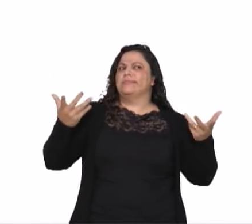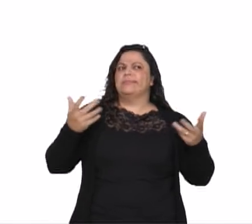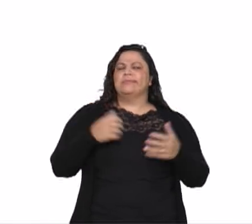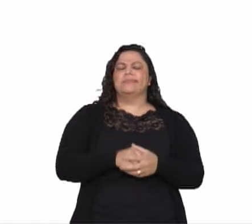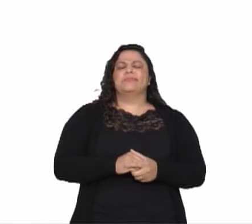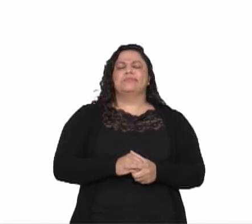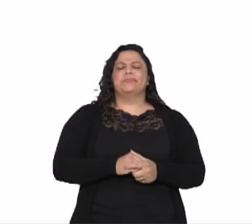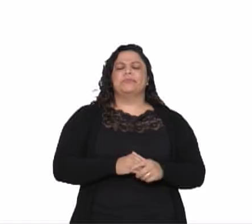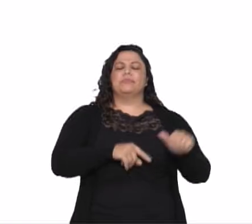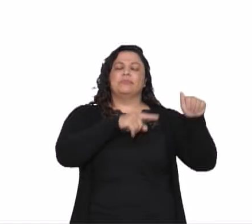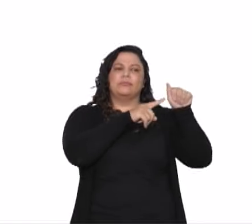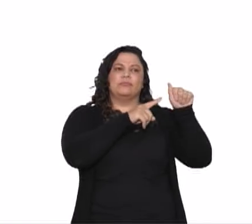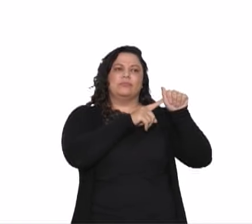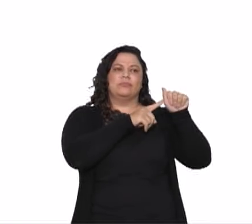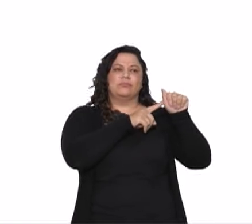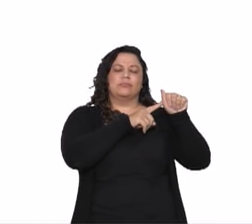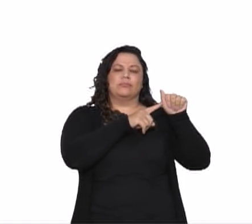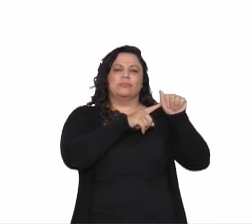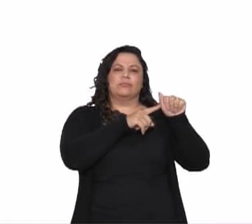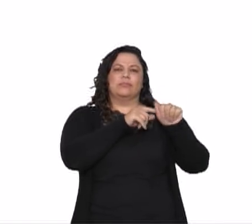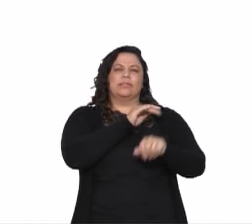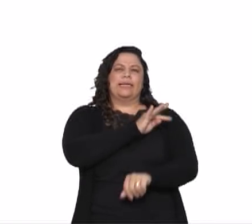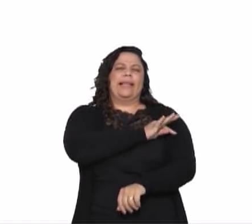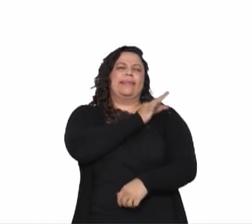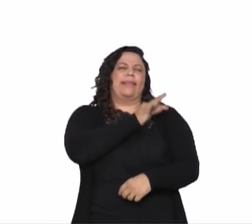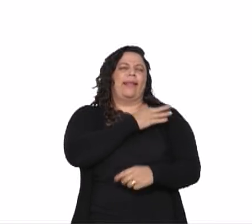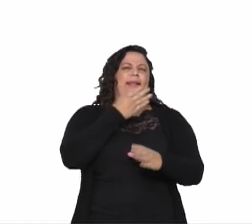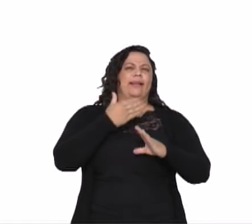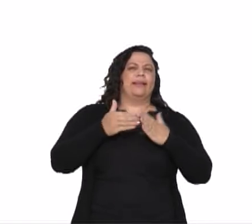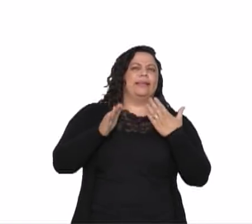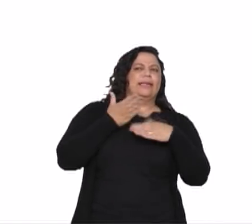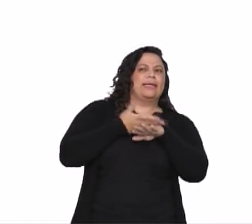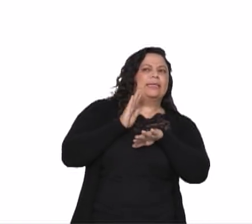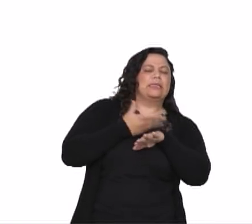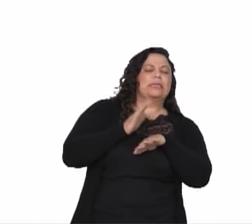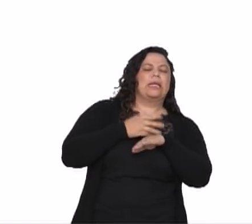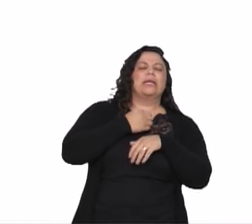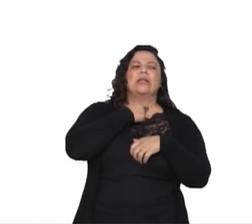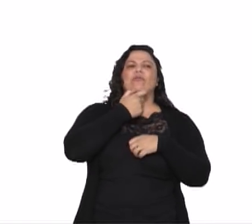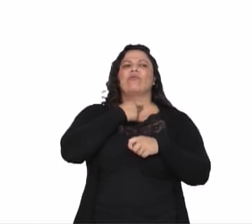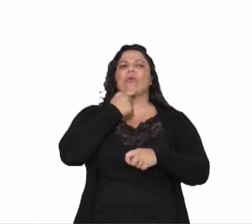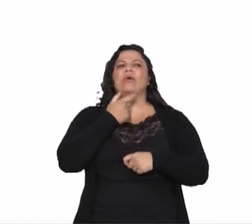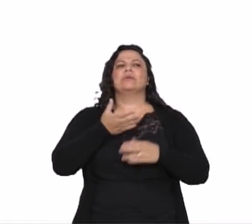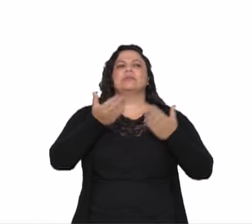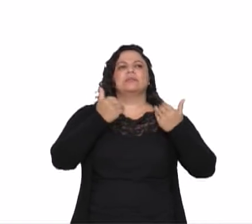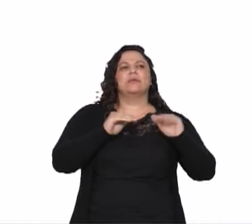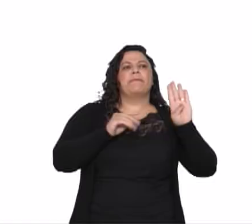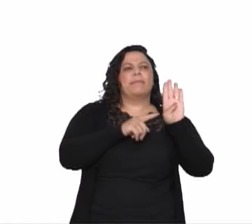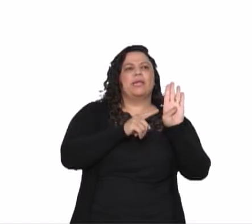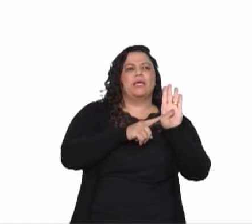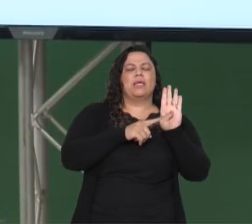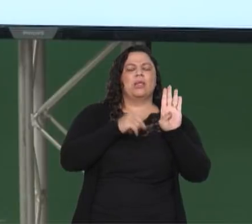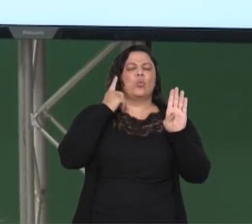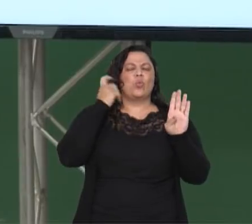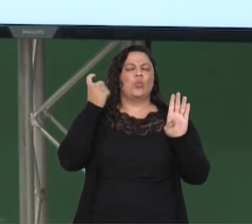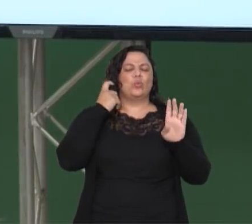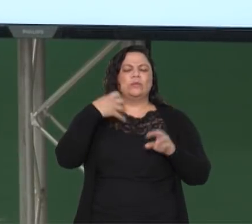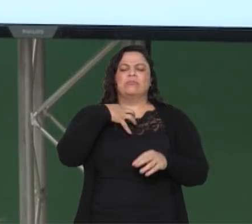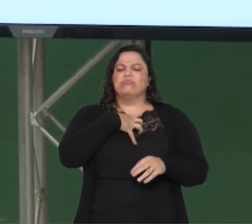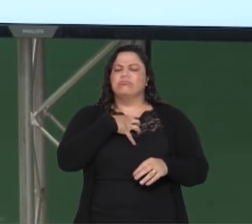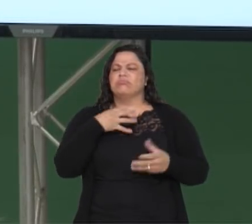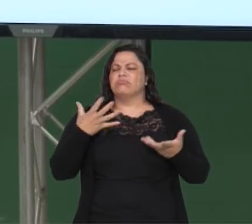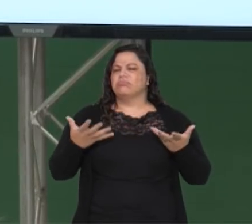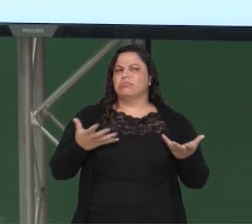B. Usar nossos sentidos. C. Conhecimento sobre a acústica. D. Ter um bom